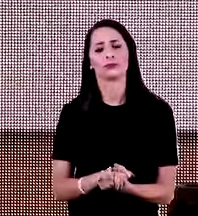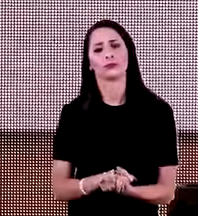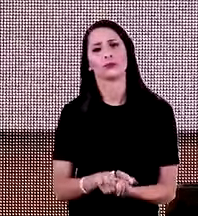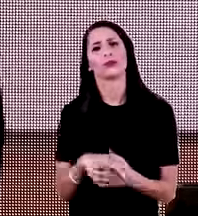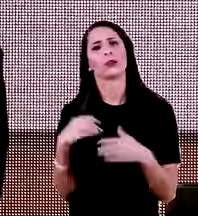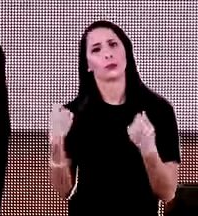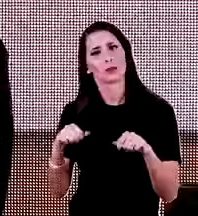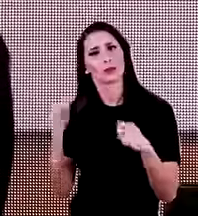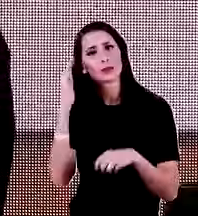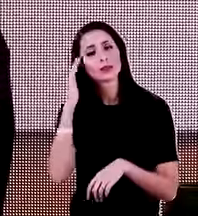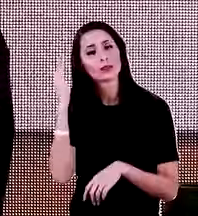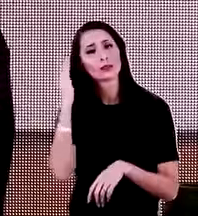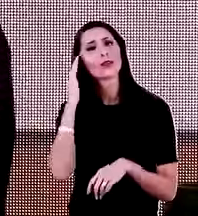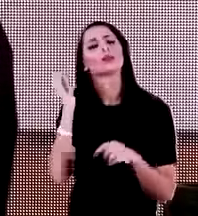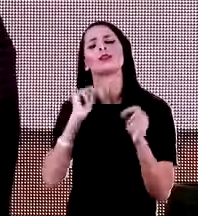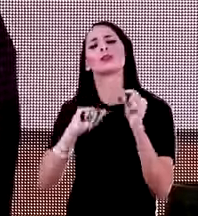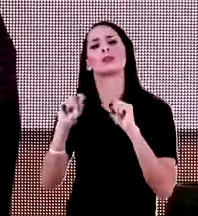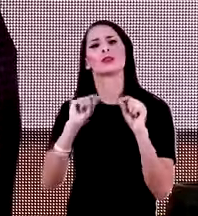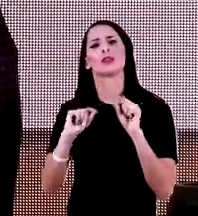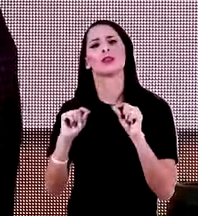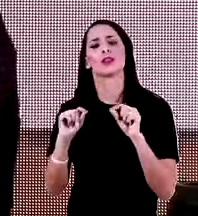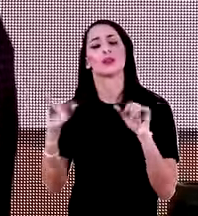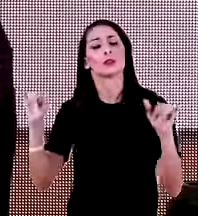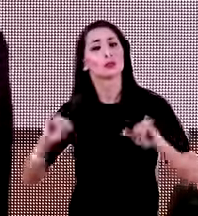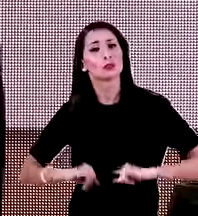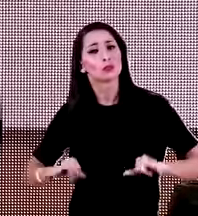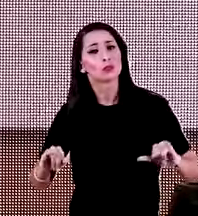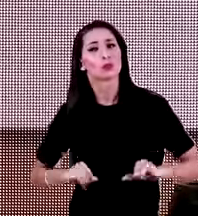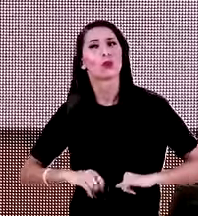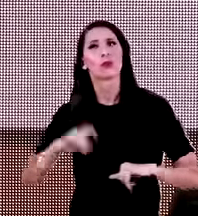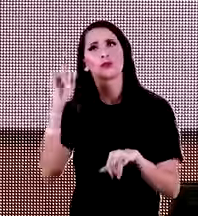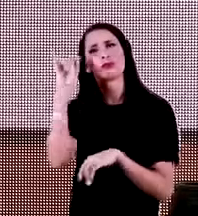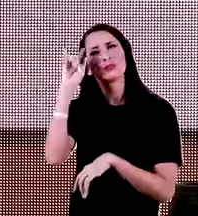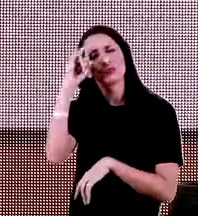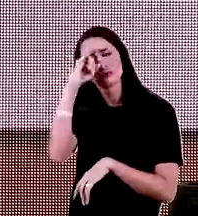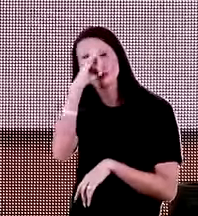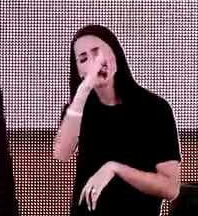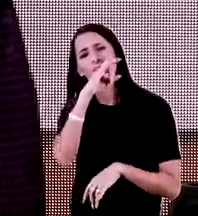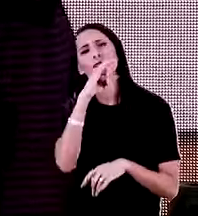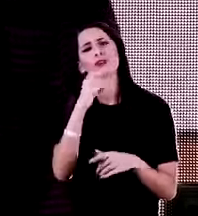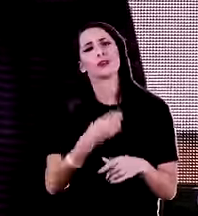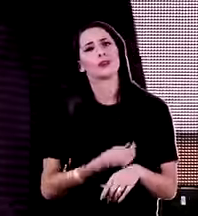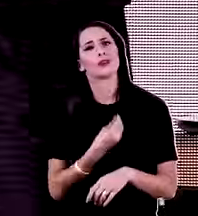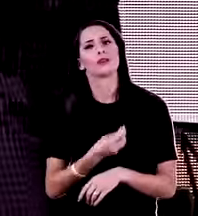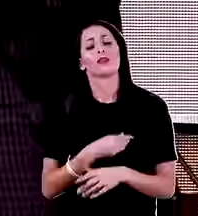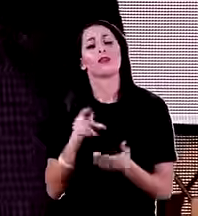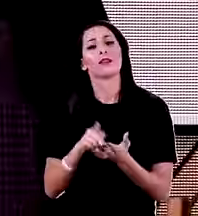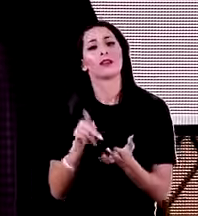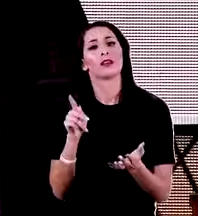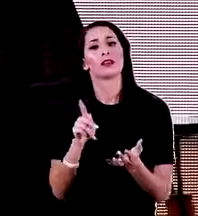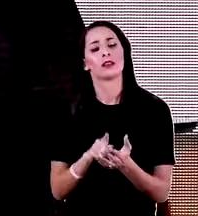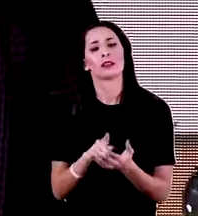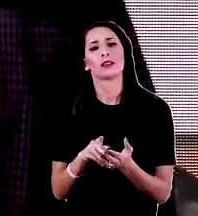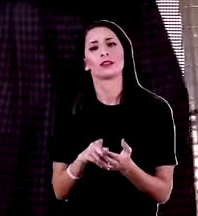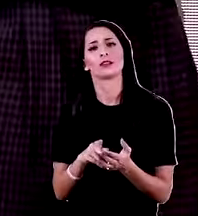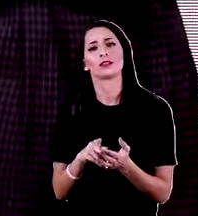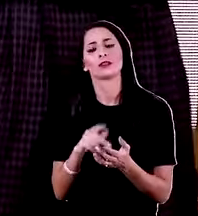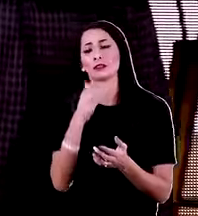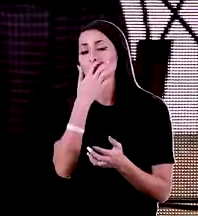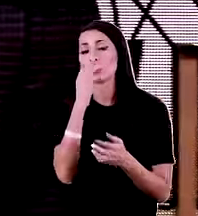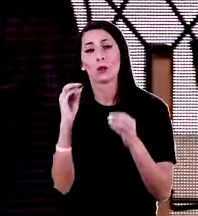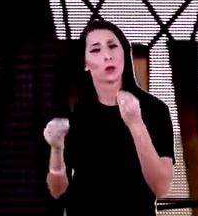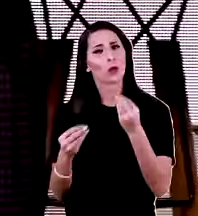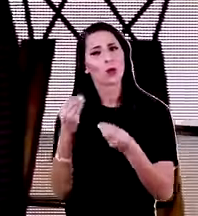precisa entender que quando a gente sofre situações difíceis na vida, na verdade, a maneira como a gente interpreta essa